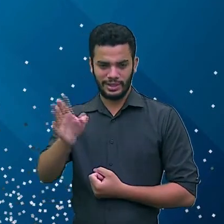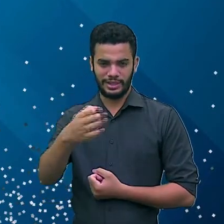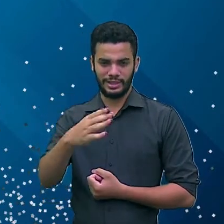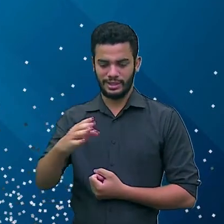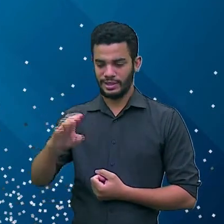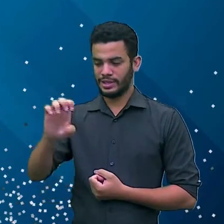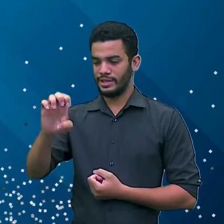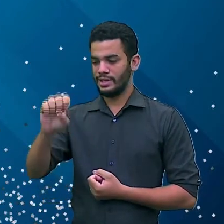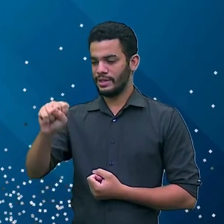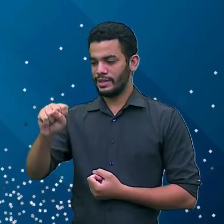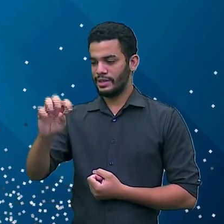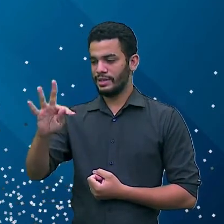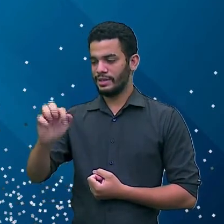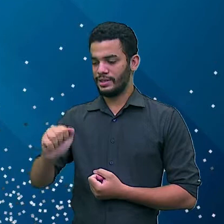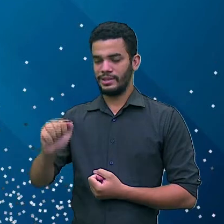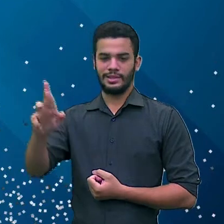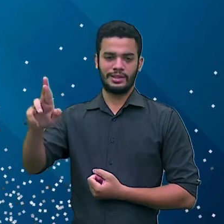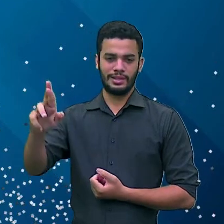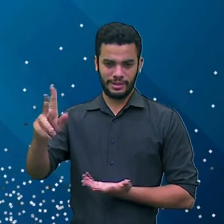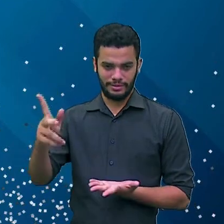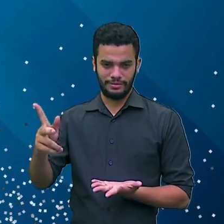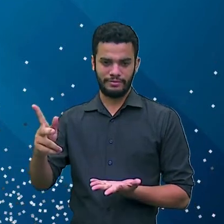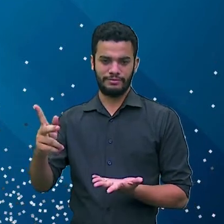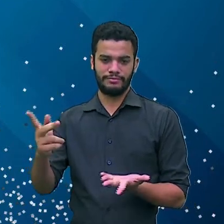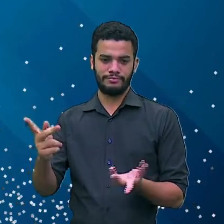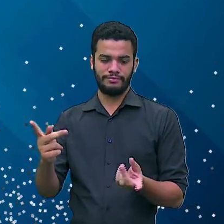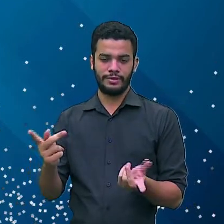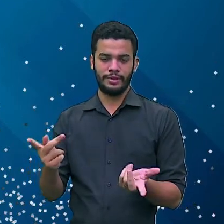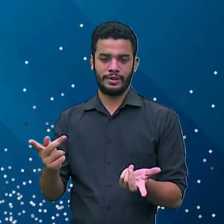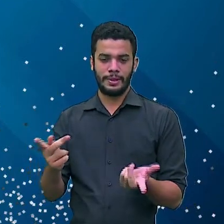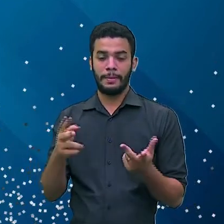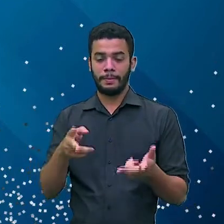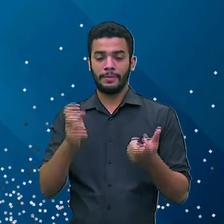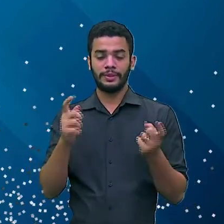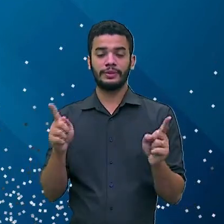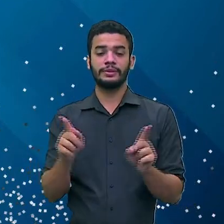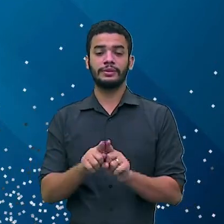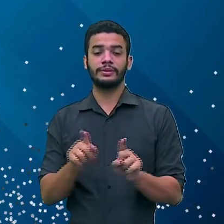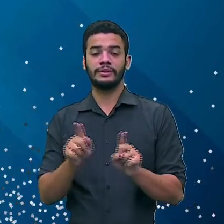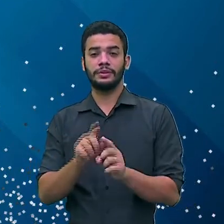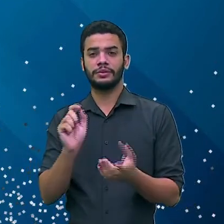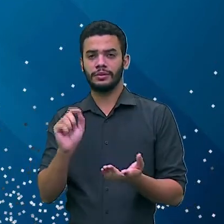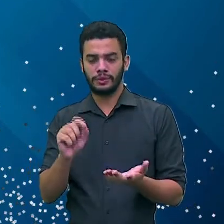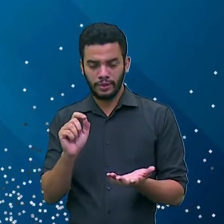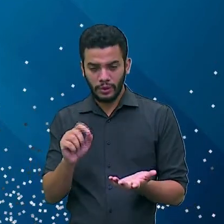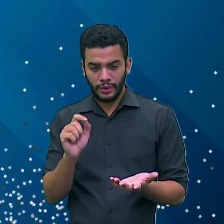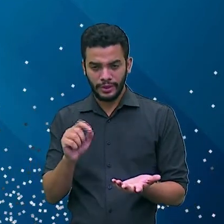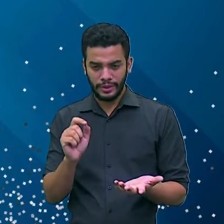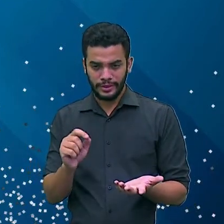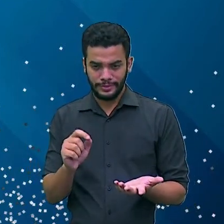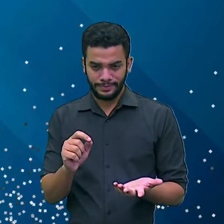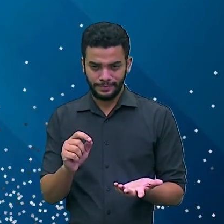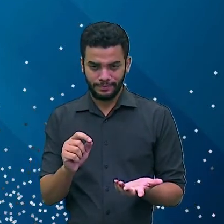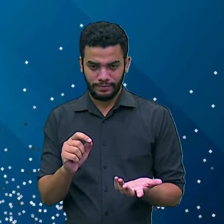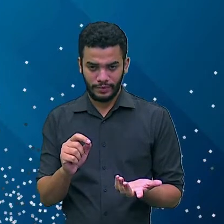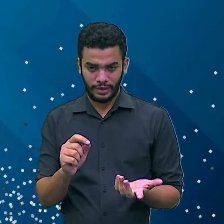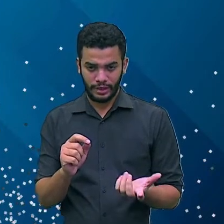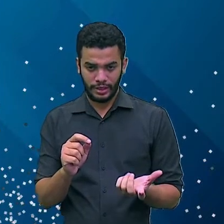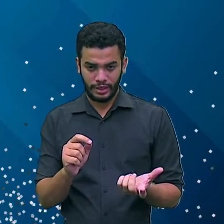que apareceram tanto antes e os termos que apareceram depois. Nós entendemos aí que os